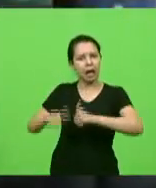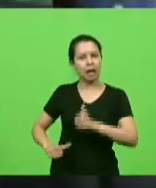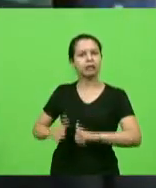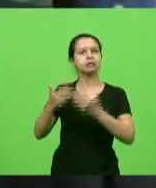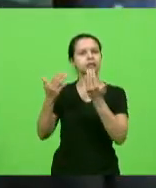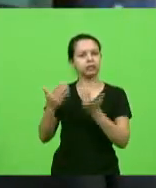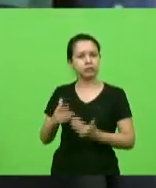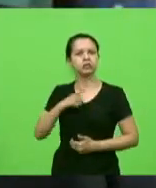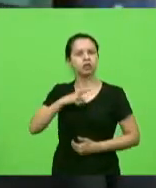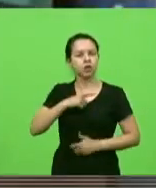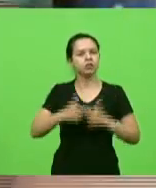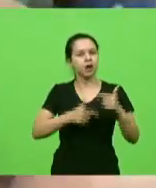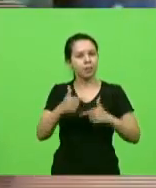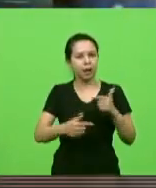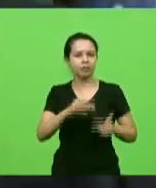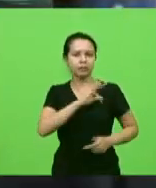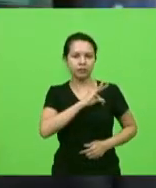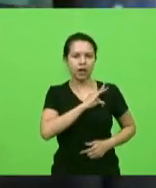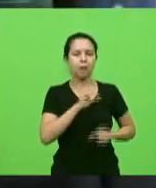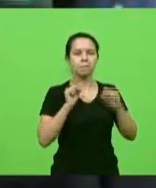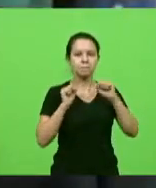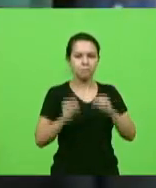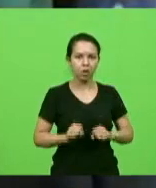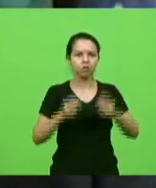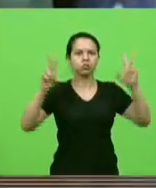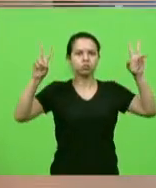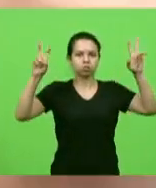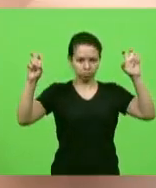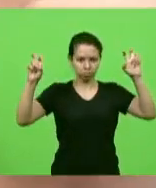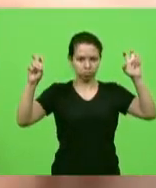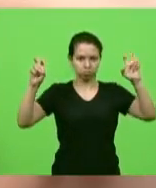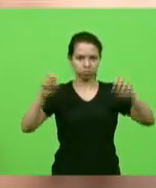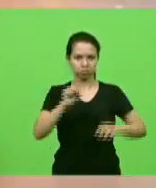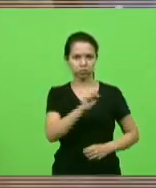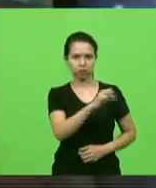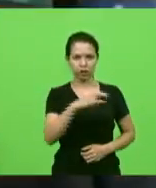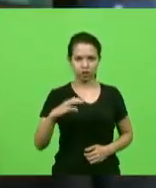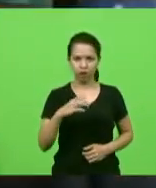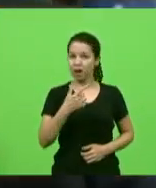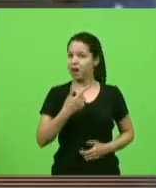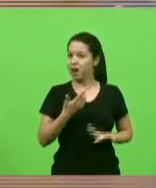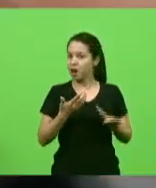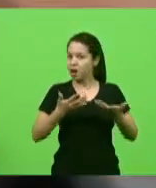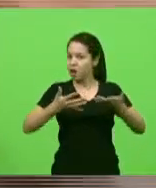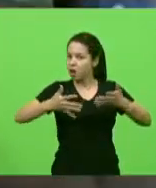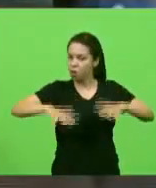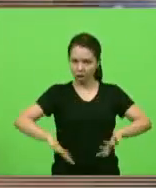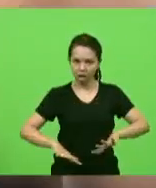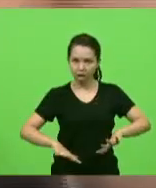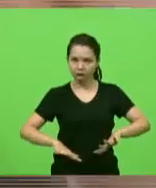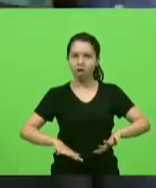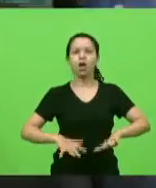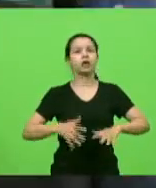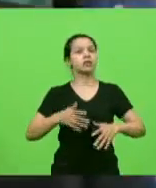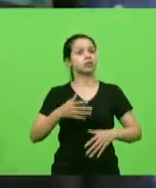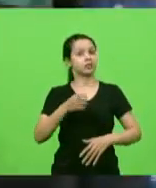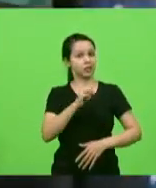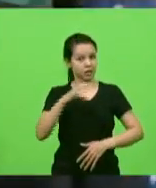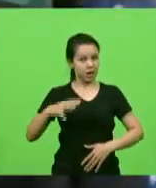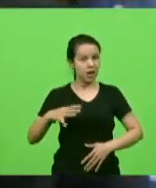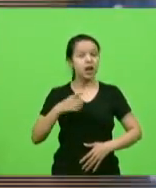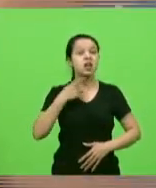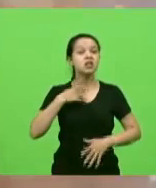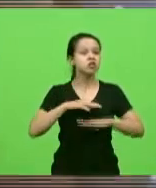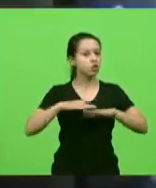é trabalho de técnicos que podem assim ser resolvido a casca Santa Catarina não deseja Santa Catarina existe e seus